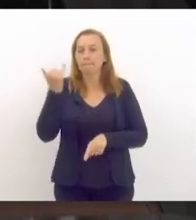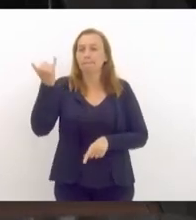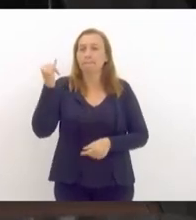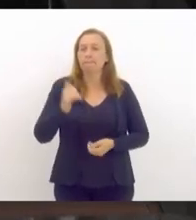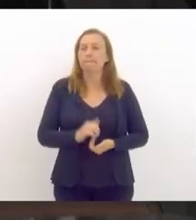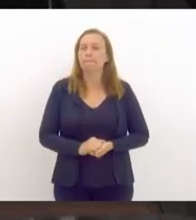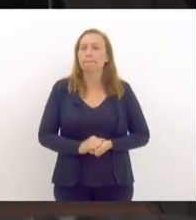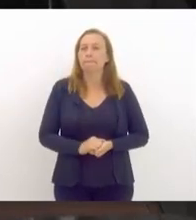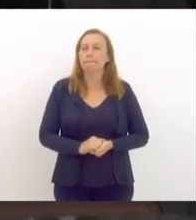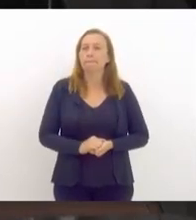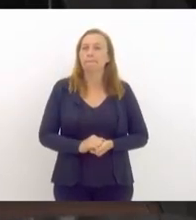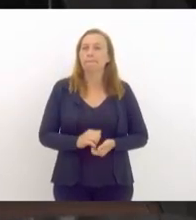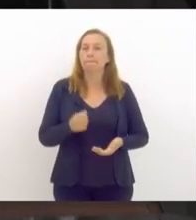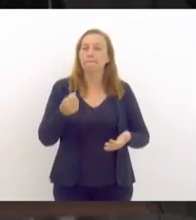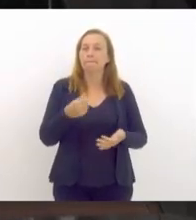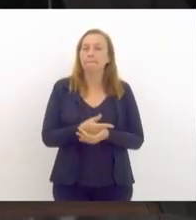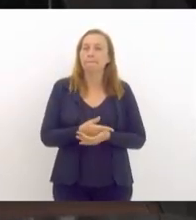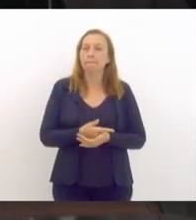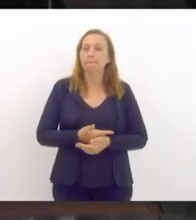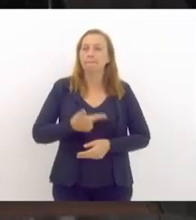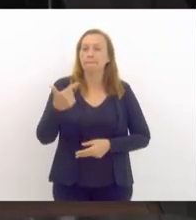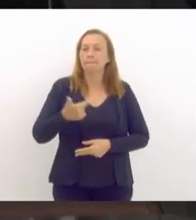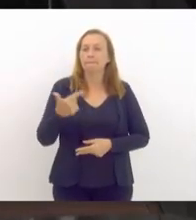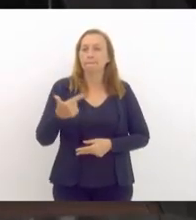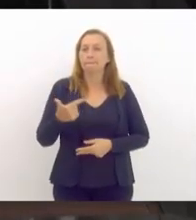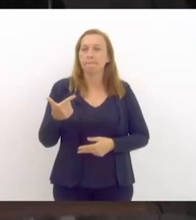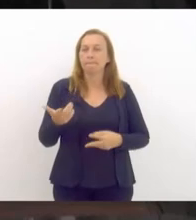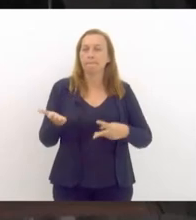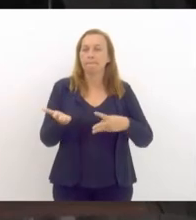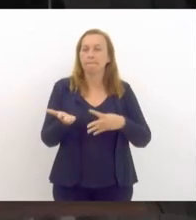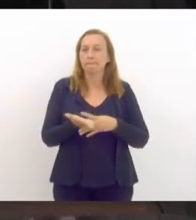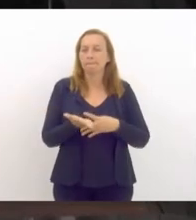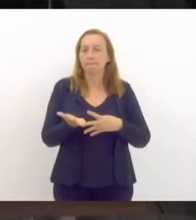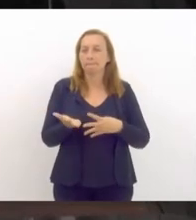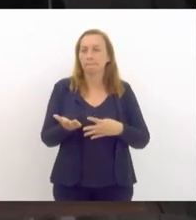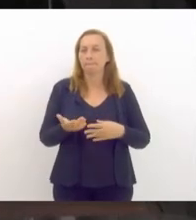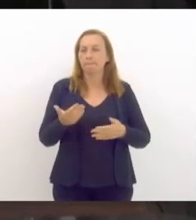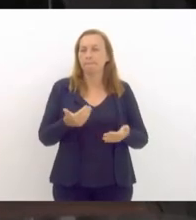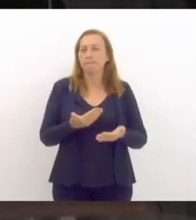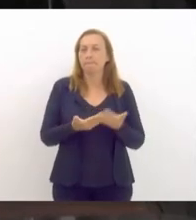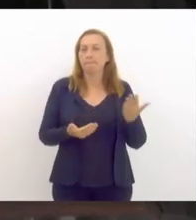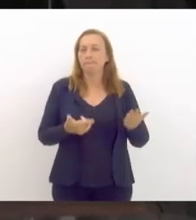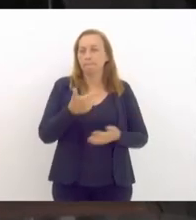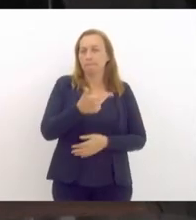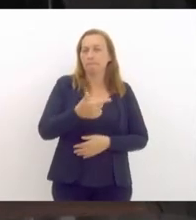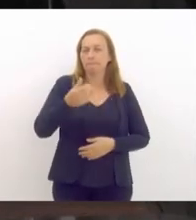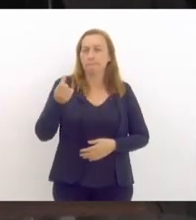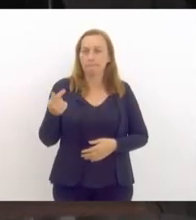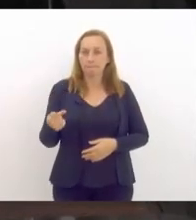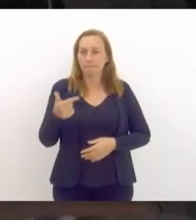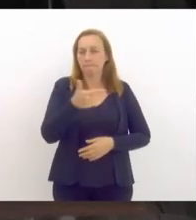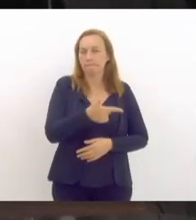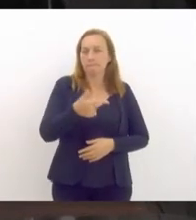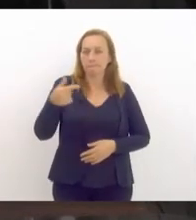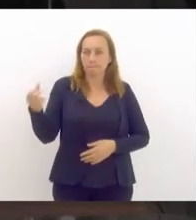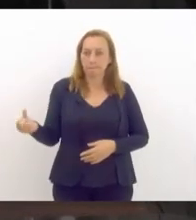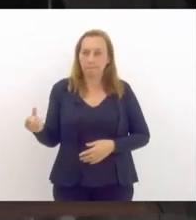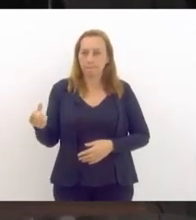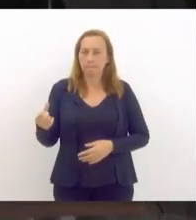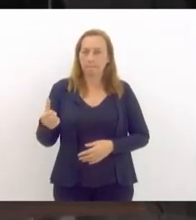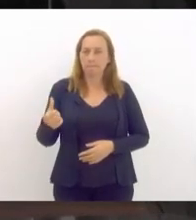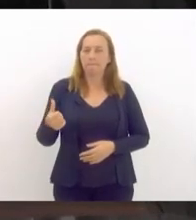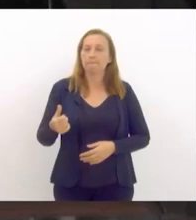é o pagamento da segunda parcela de recomposição das perdas de 2021 de 2017 a 2021